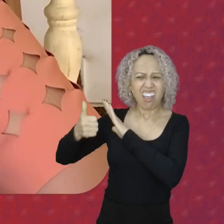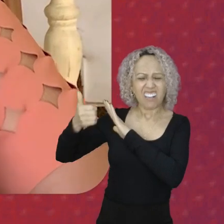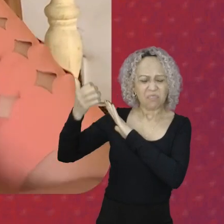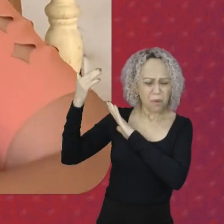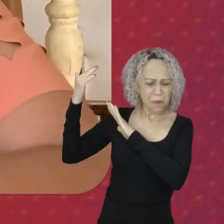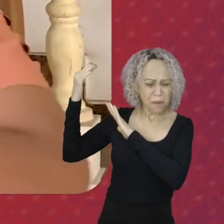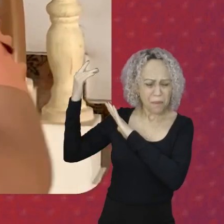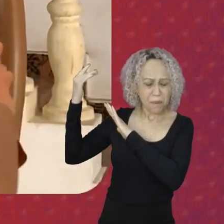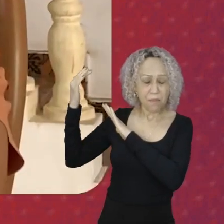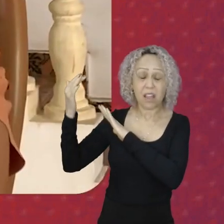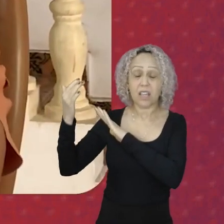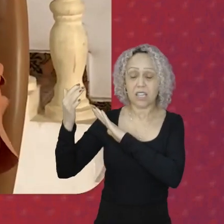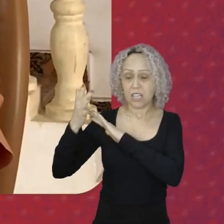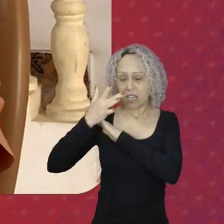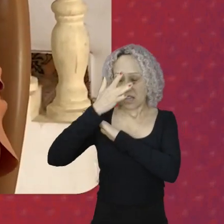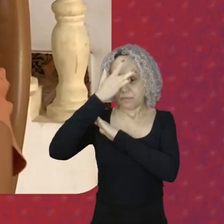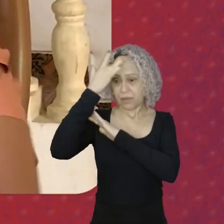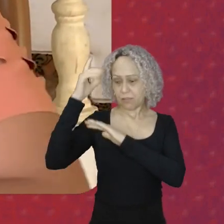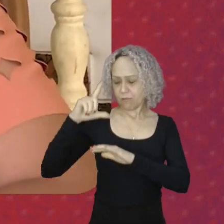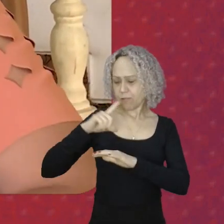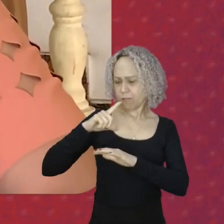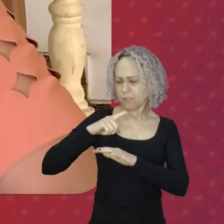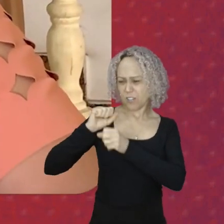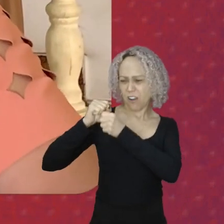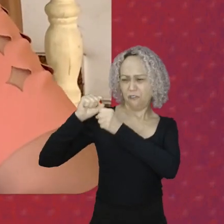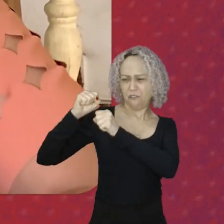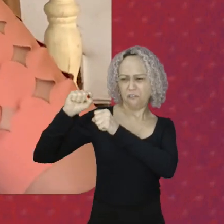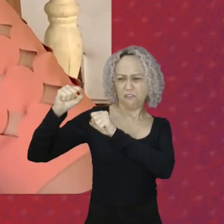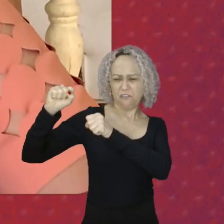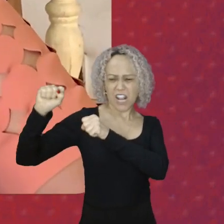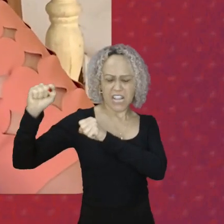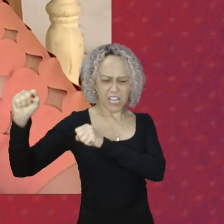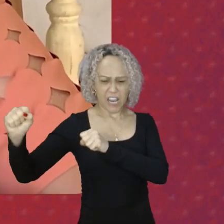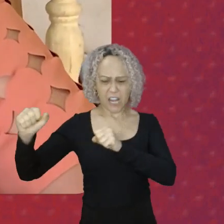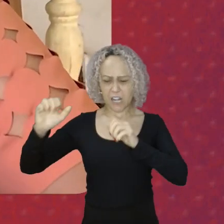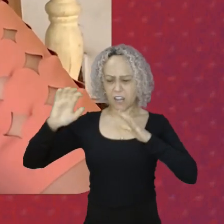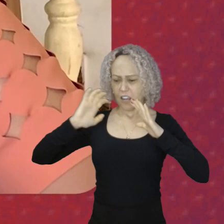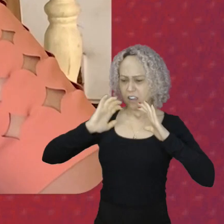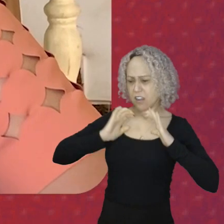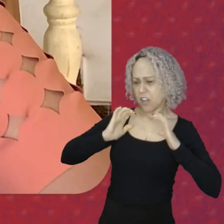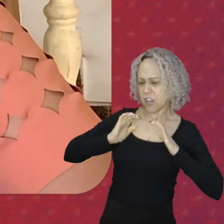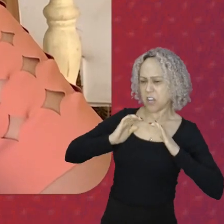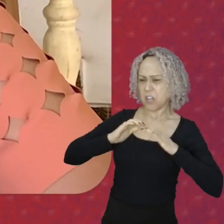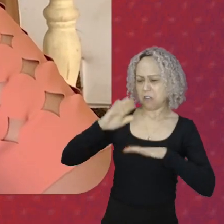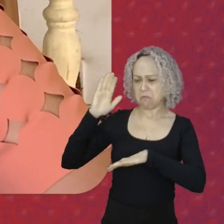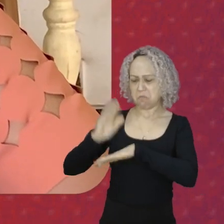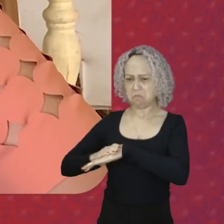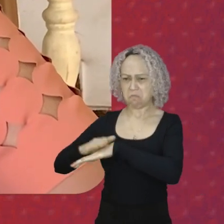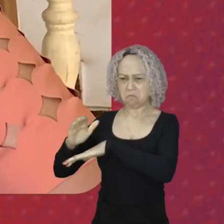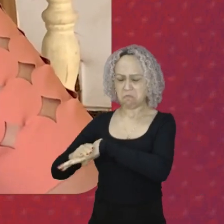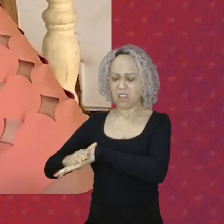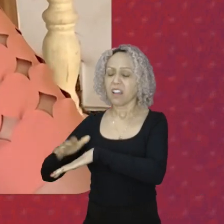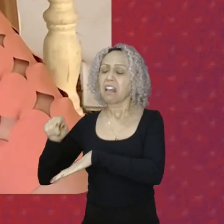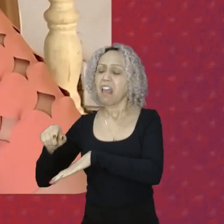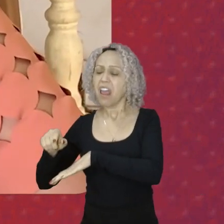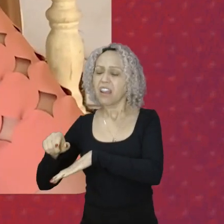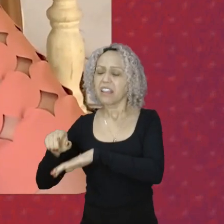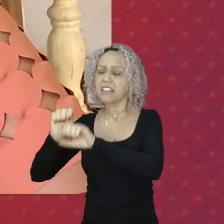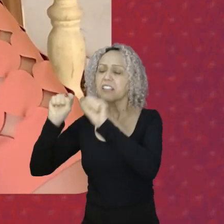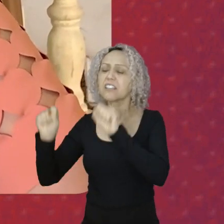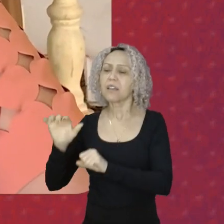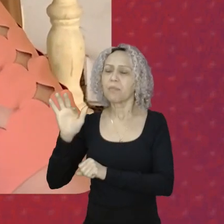um modo que era de produção feudal, que era extremamente excludente.